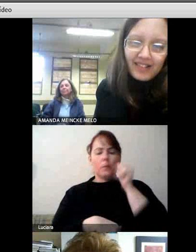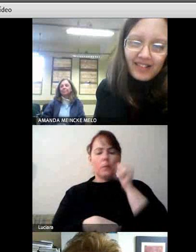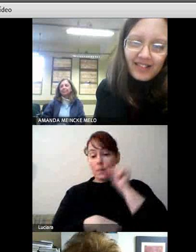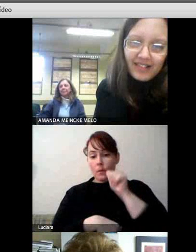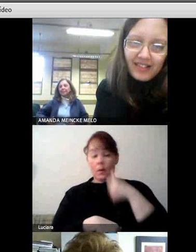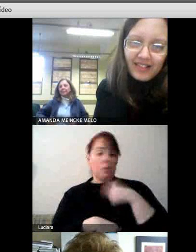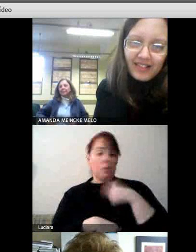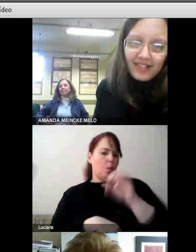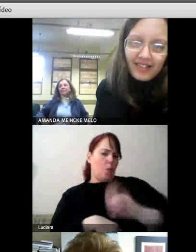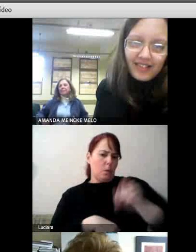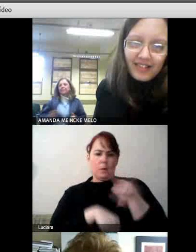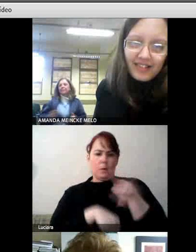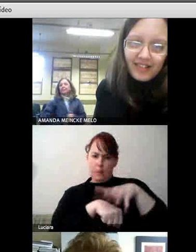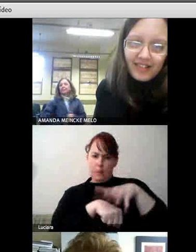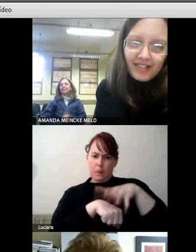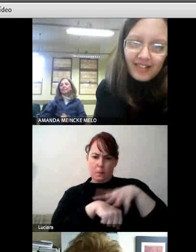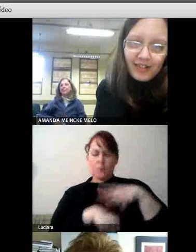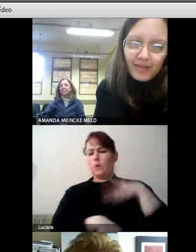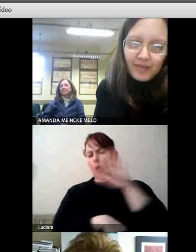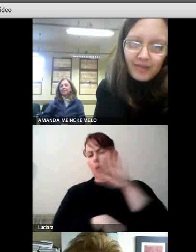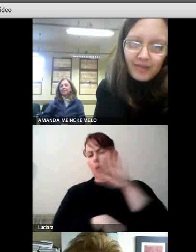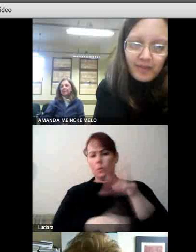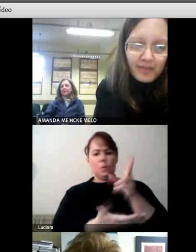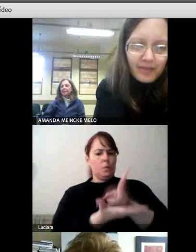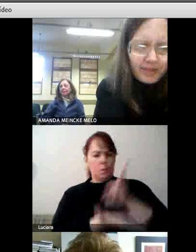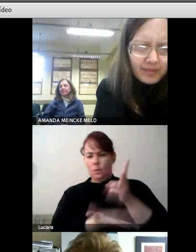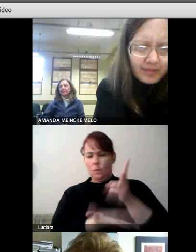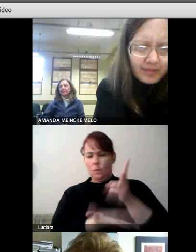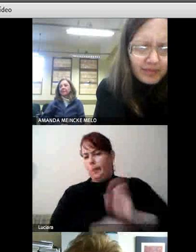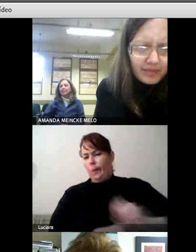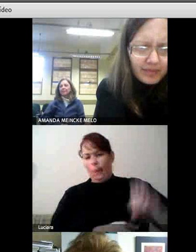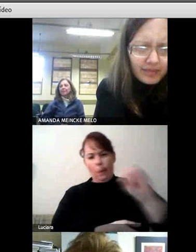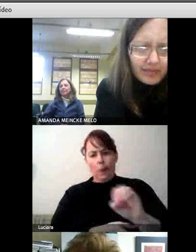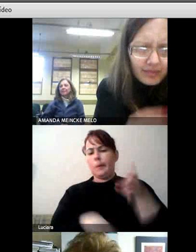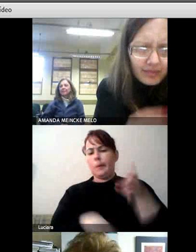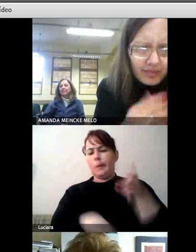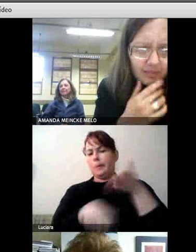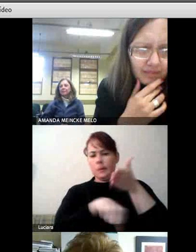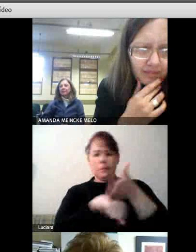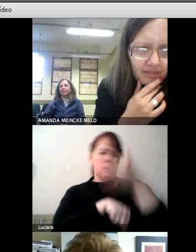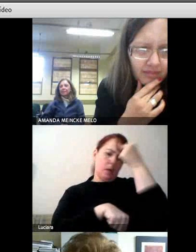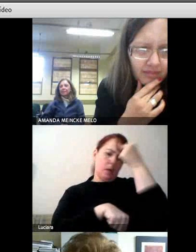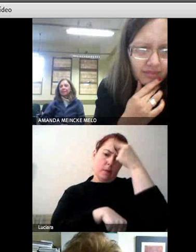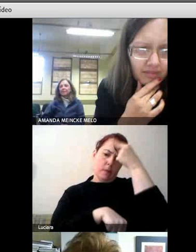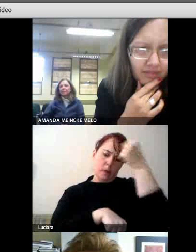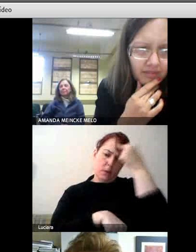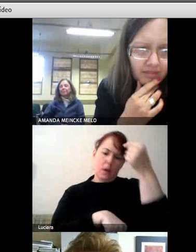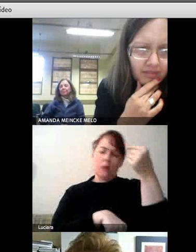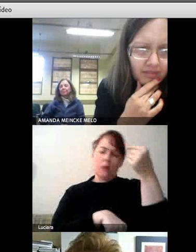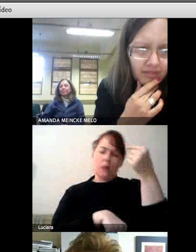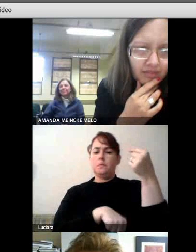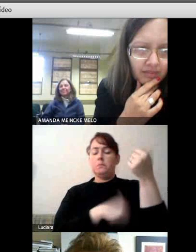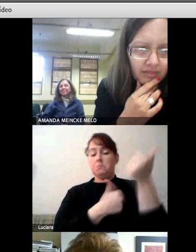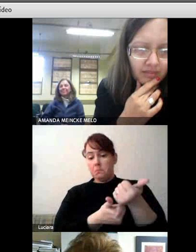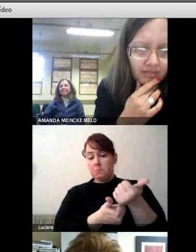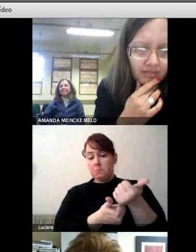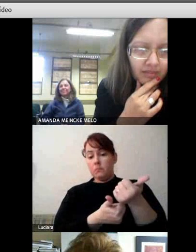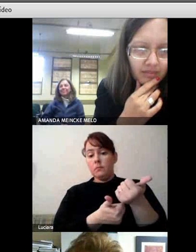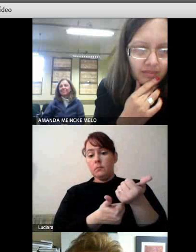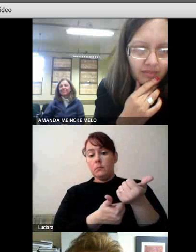Nacional. Quando veio a TV, era uma TV muito difícil de ser